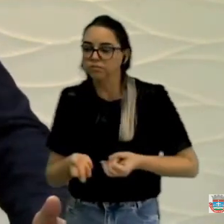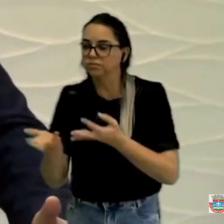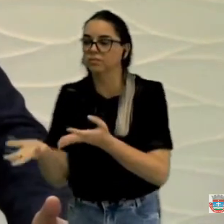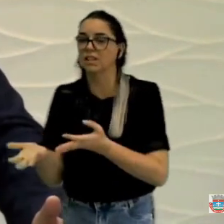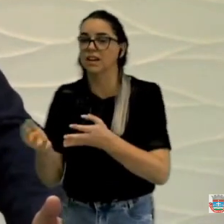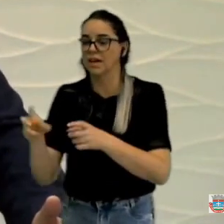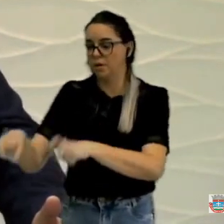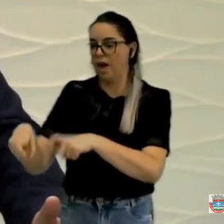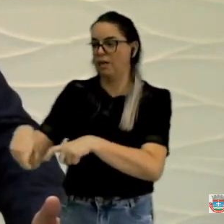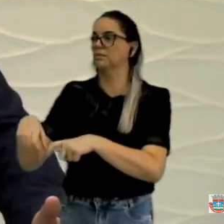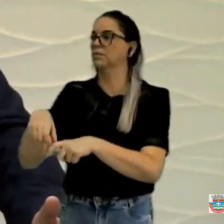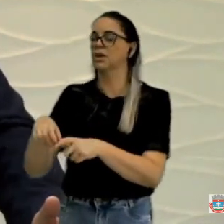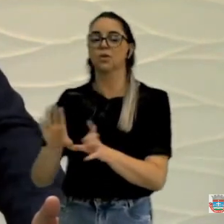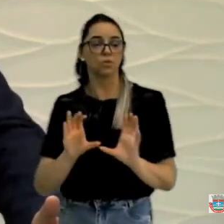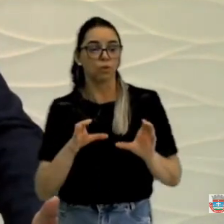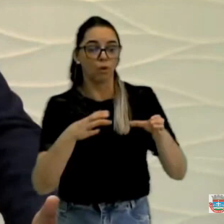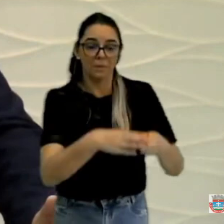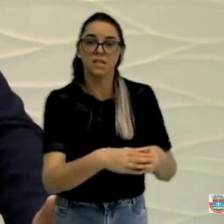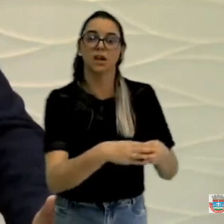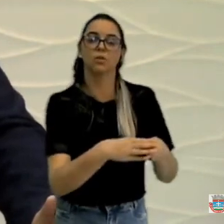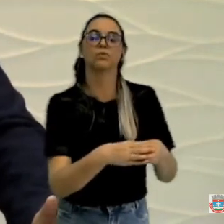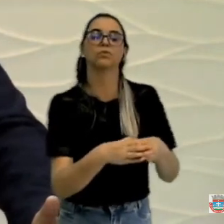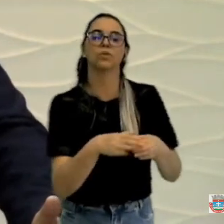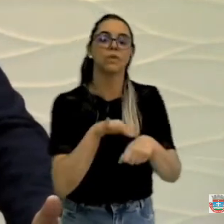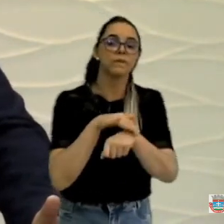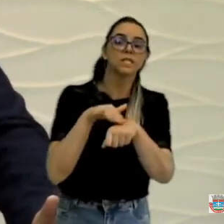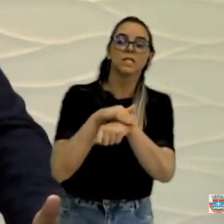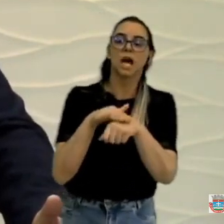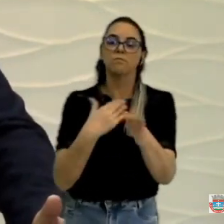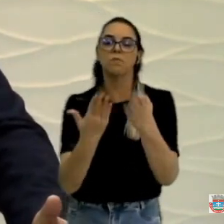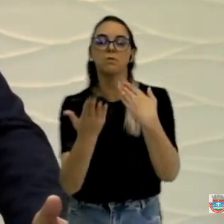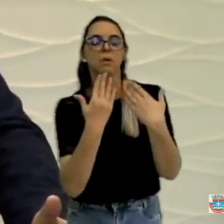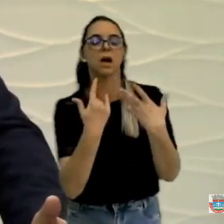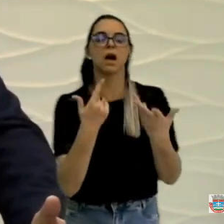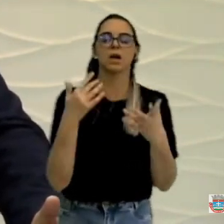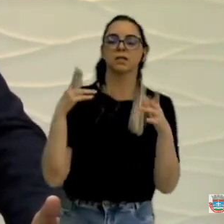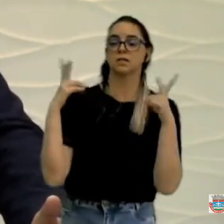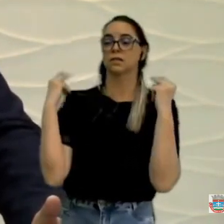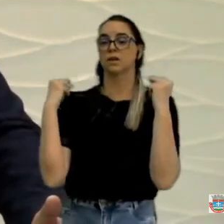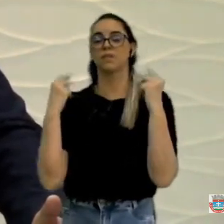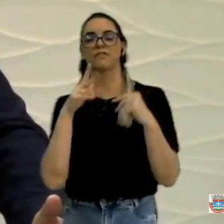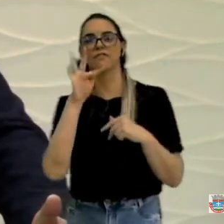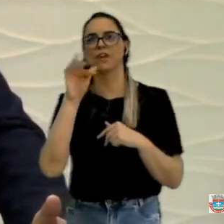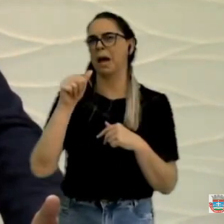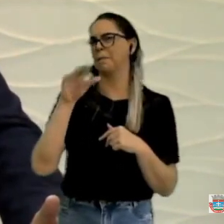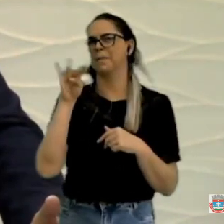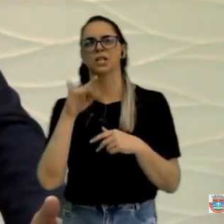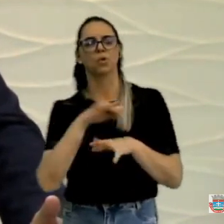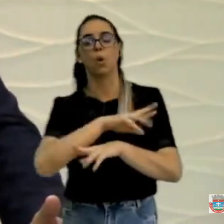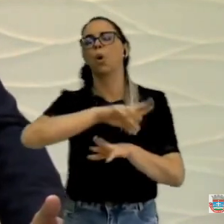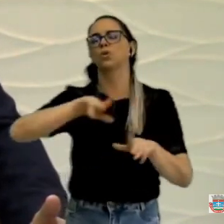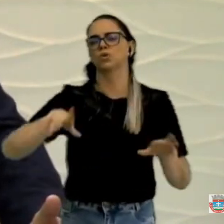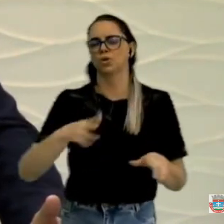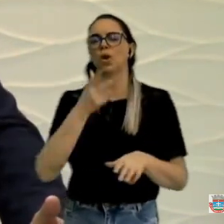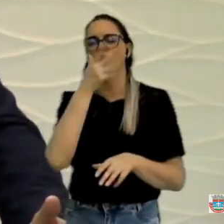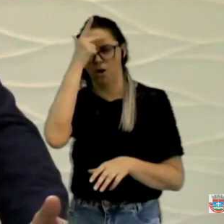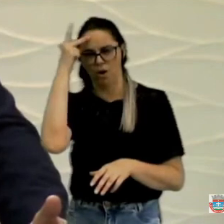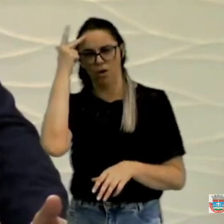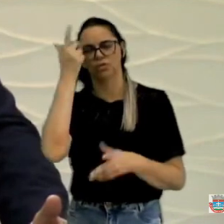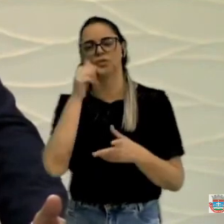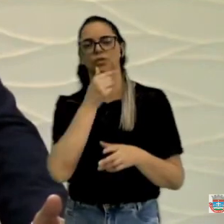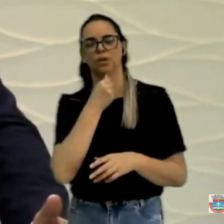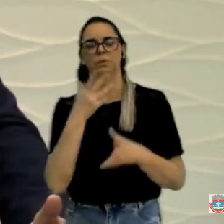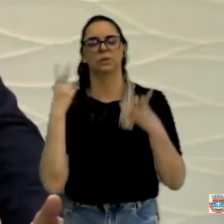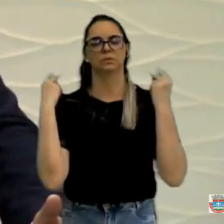senhor presidente, de vereadores, e vamos lá conversar com os motoristas, com o Ricardo, com o Miltinho, com o Fabrício. Vamos perguntar aí se eles estão ou não colocando água na